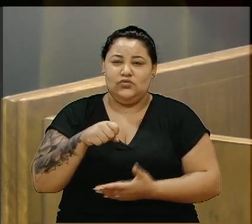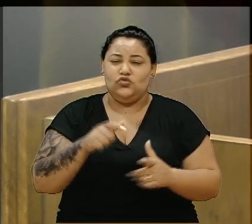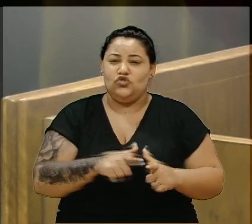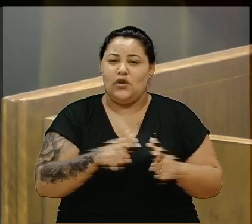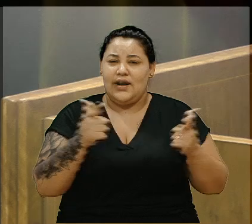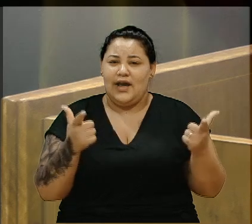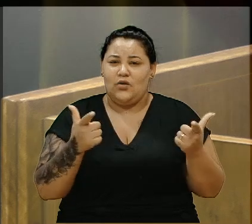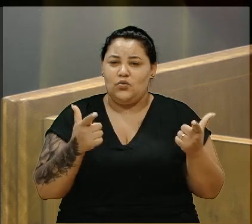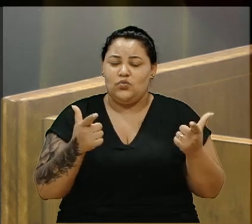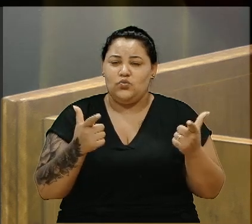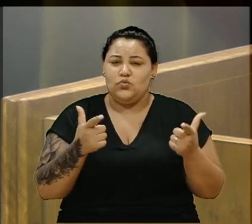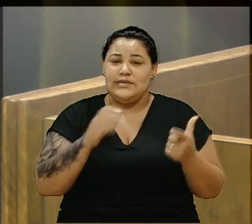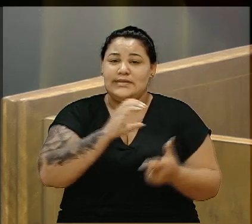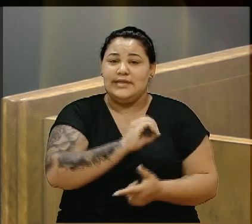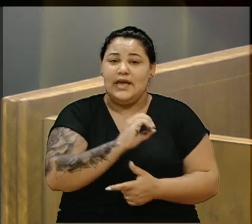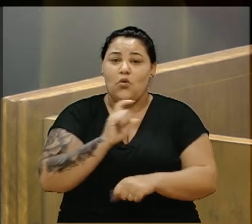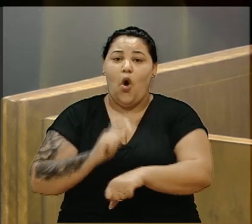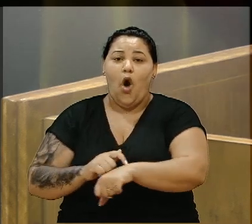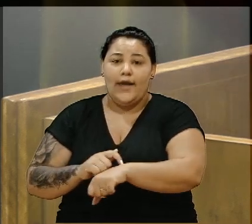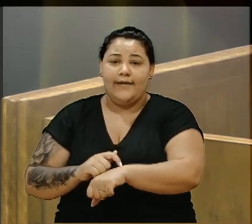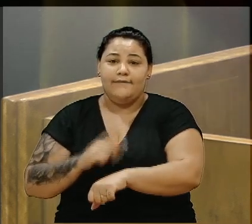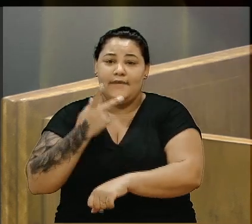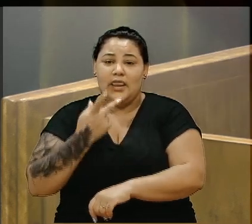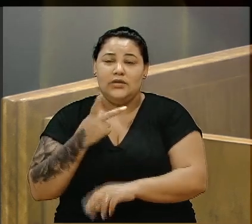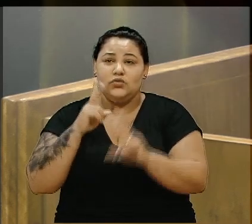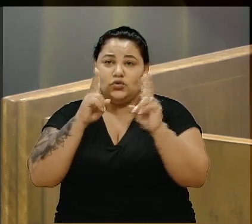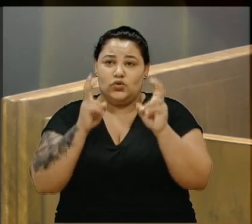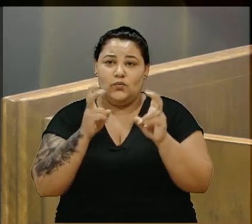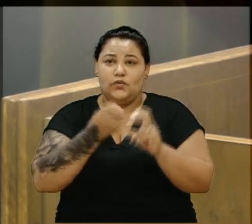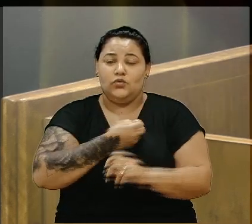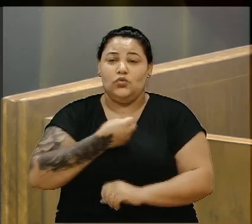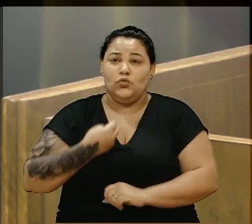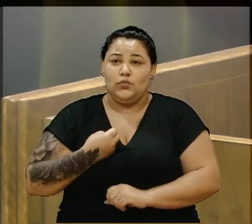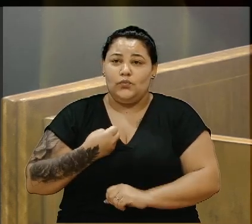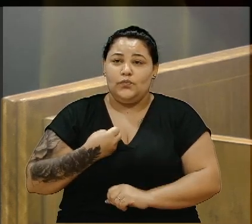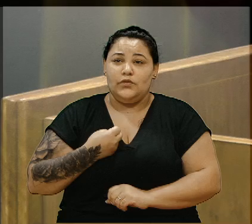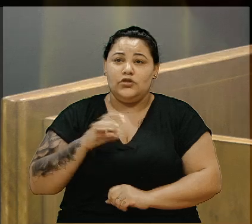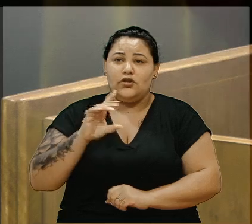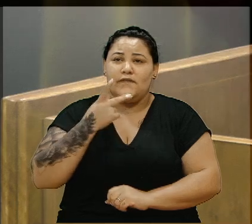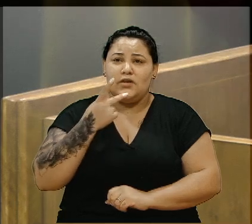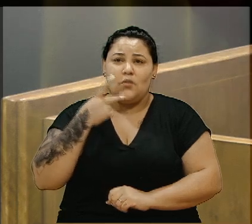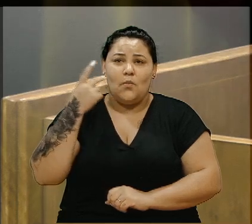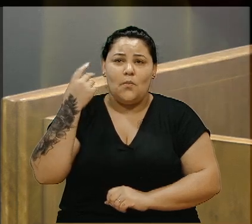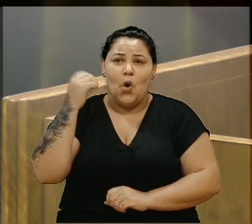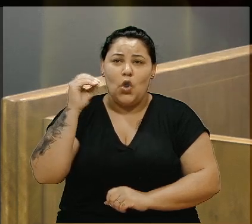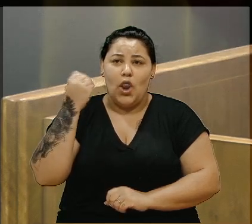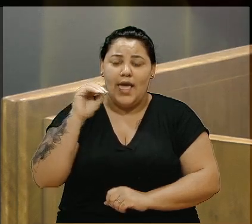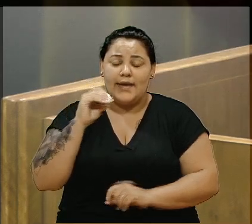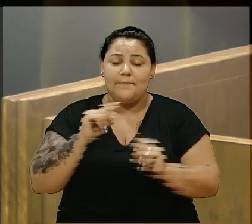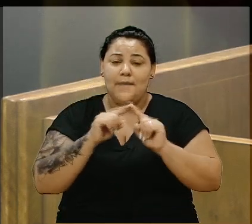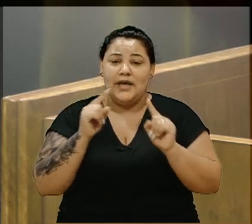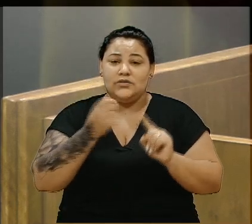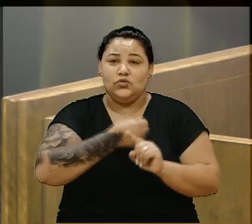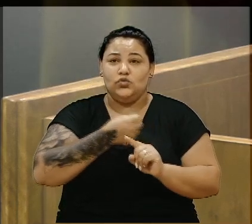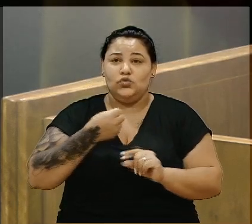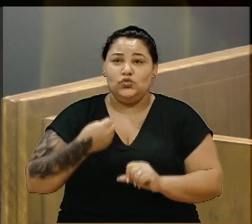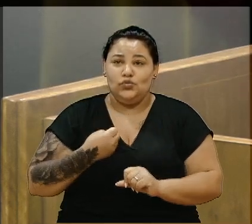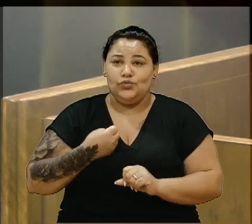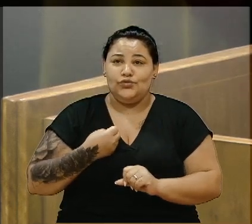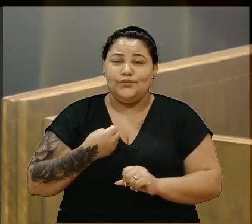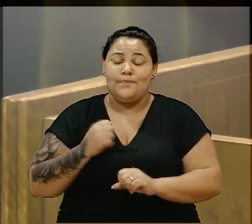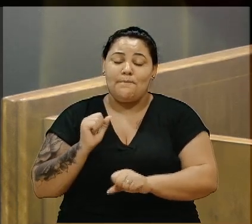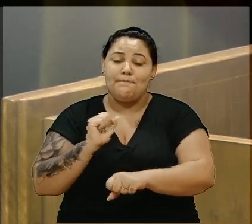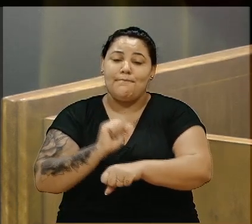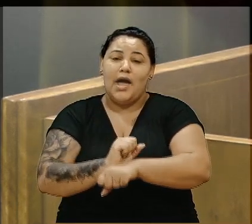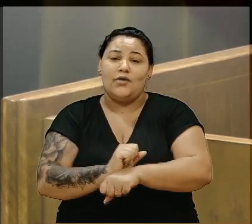eu vi aqui nas redes sociais, falando sobre o número de... Isso era uma referência a Porto Alegre, mas o número de mulheres que deixou de correr, deixou